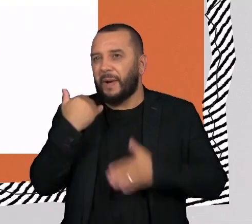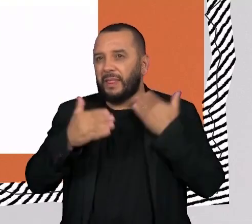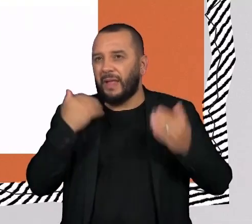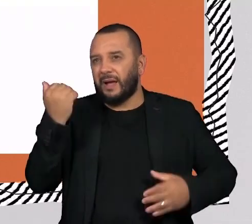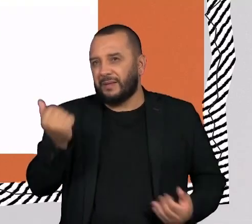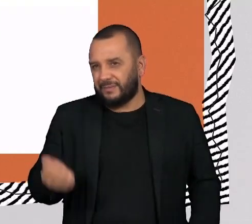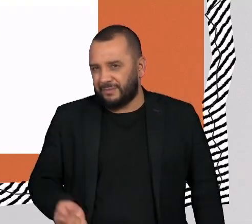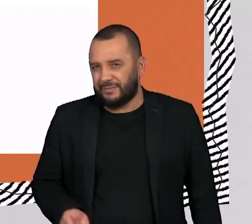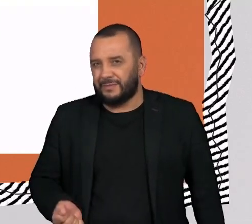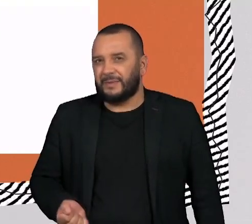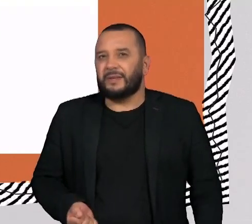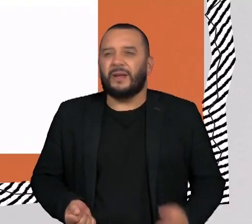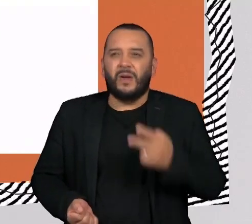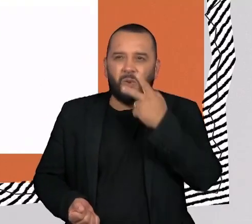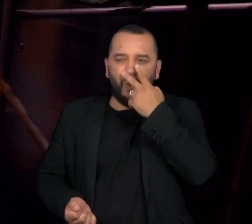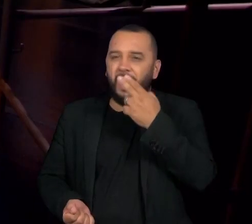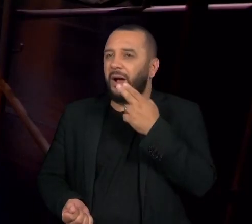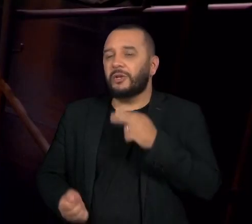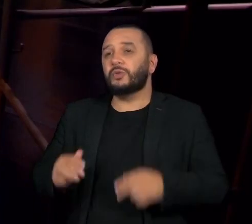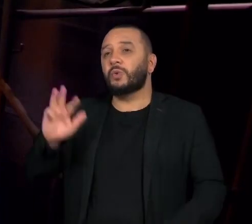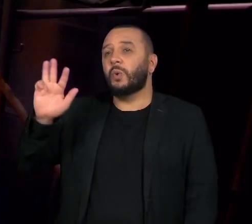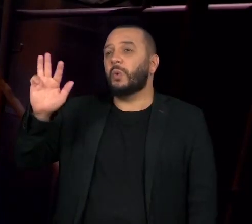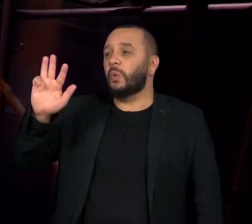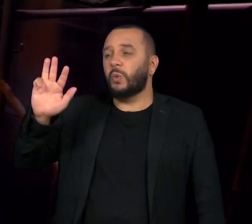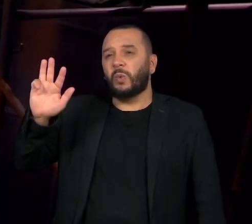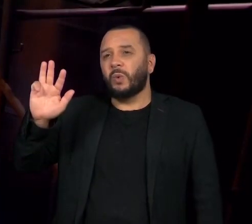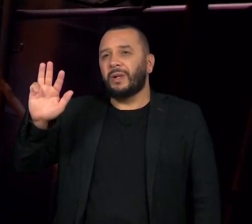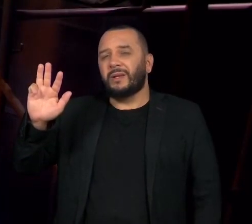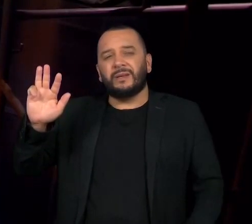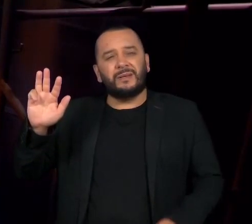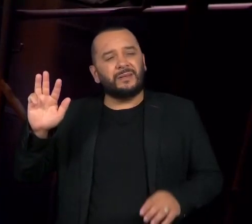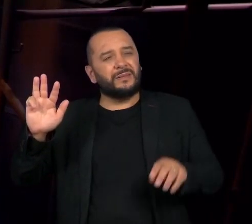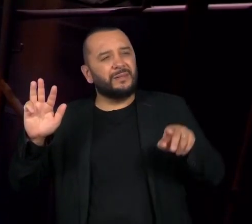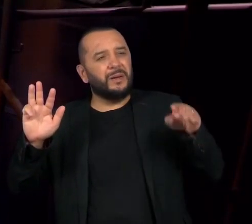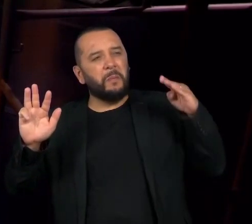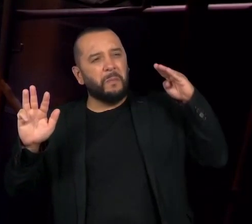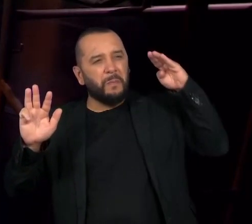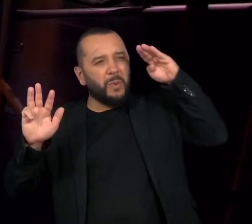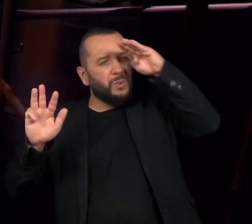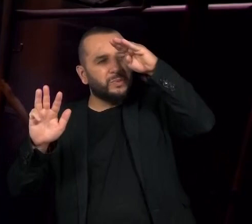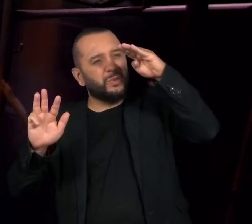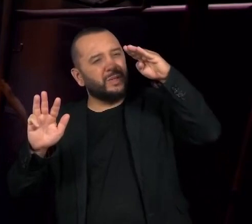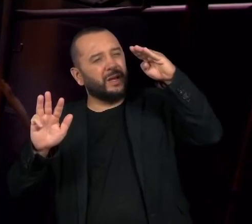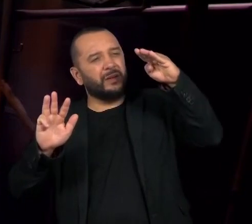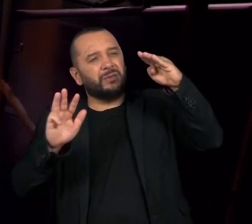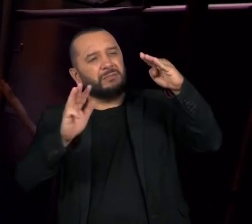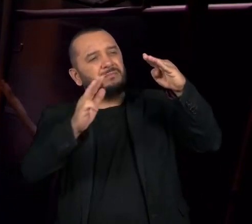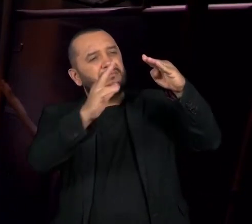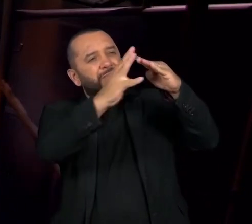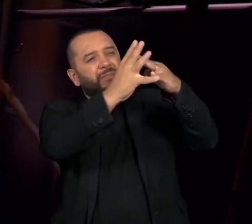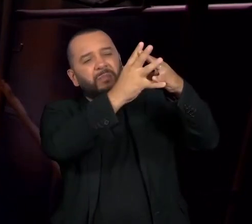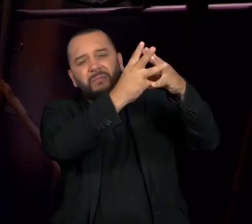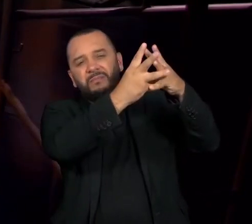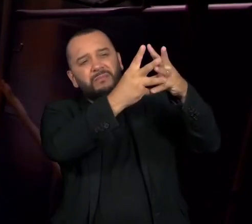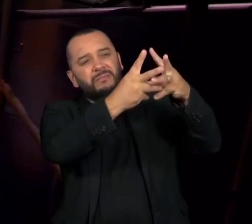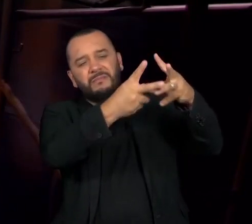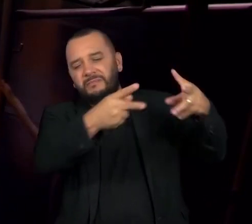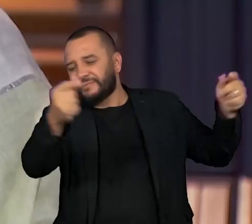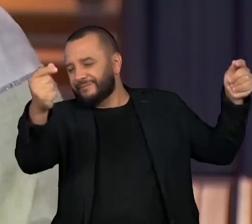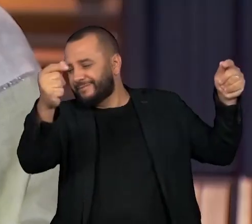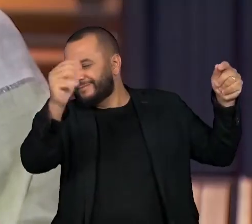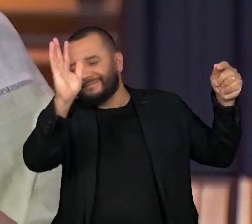acho que o Lula saiu bolsonaro para poder sobreviver se preparar para esse momento